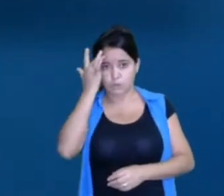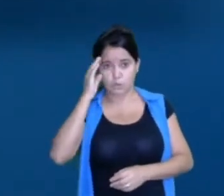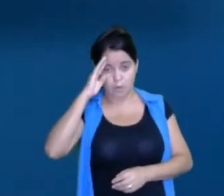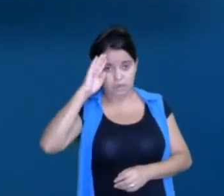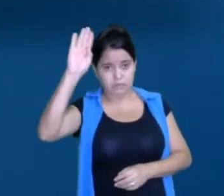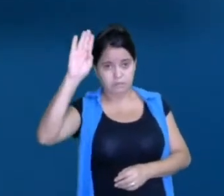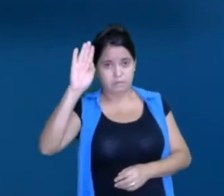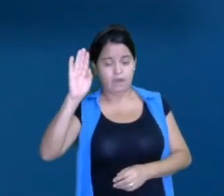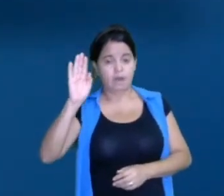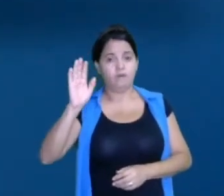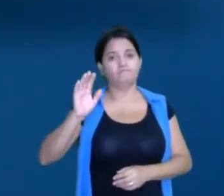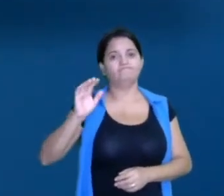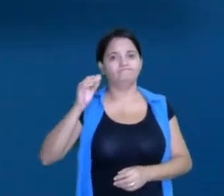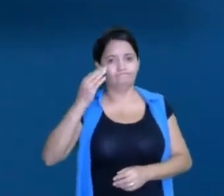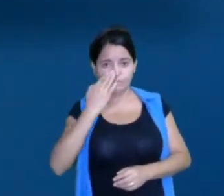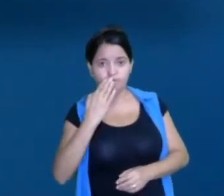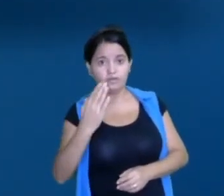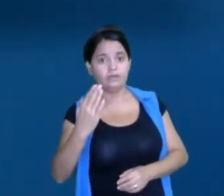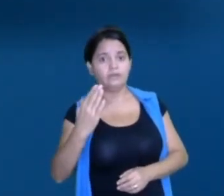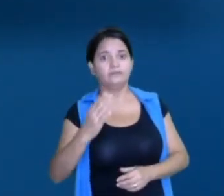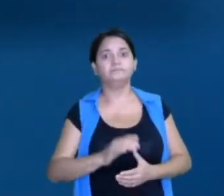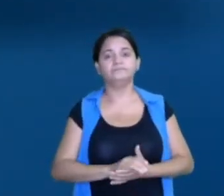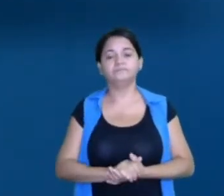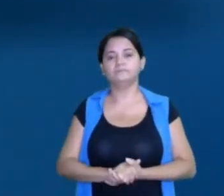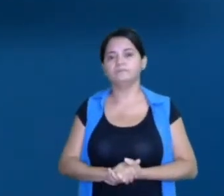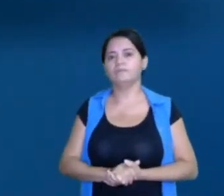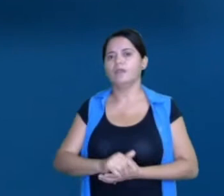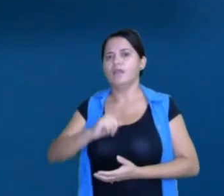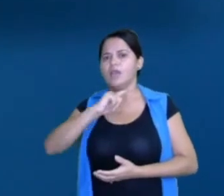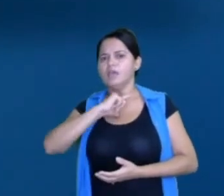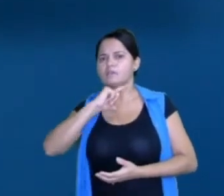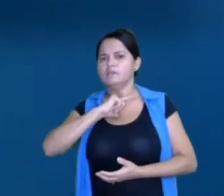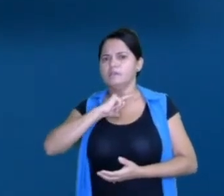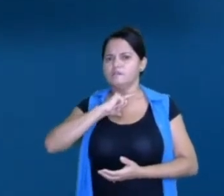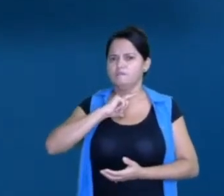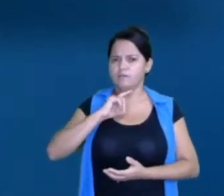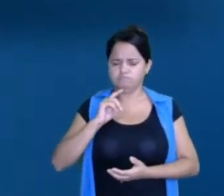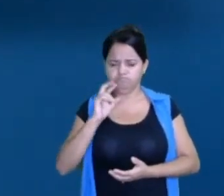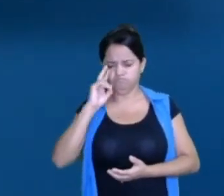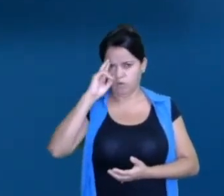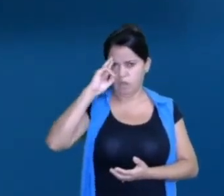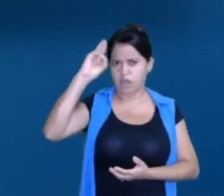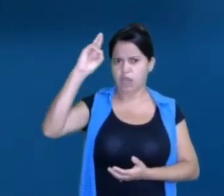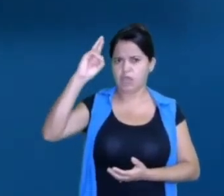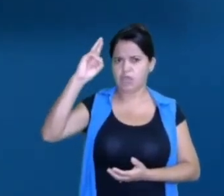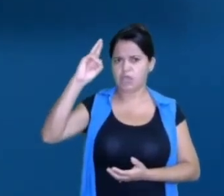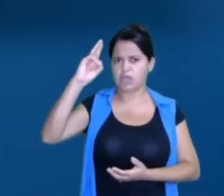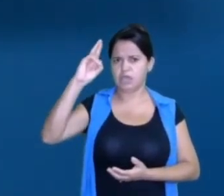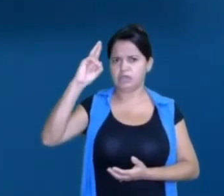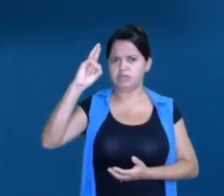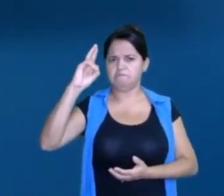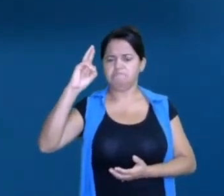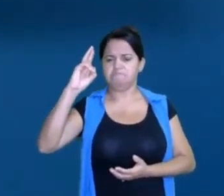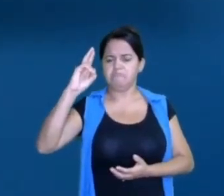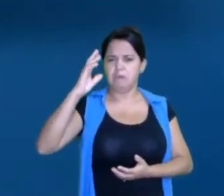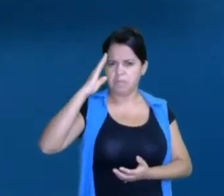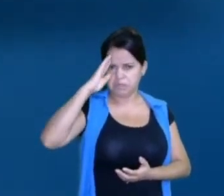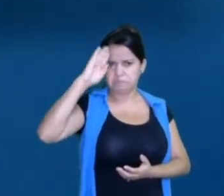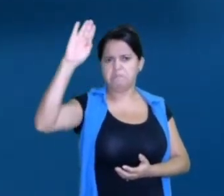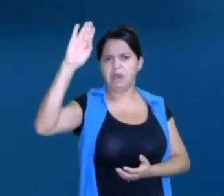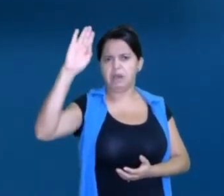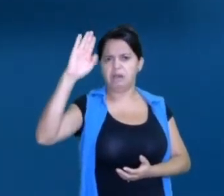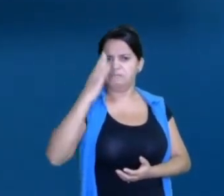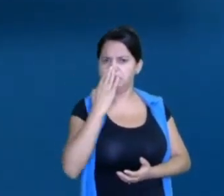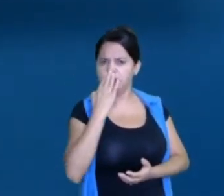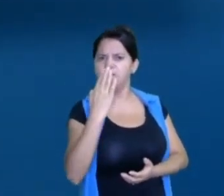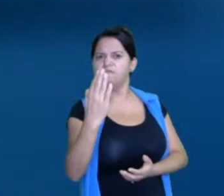um líder que representasse o povo, os trabalhadores, estaria lá na frente, tá? E o